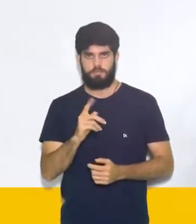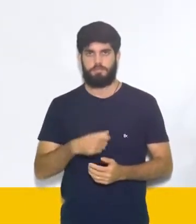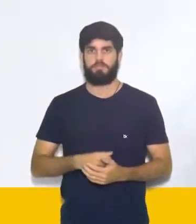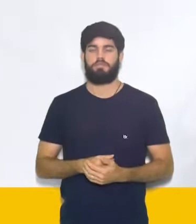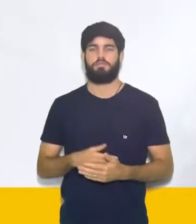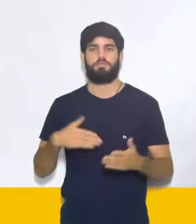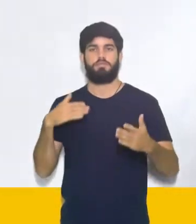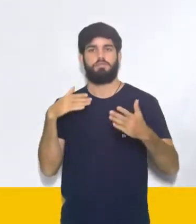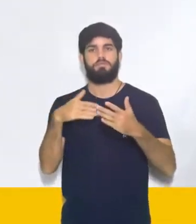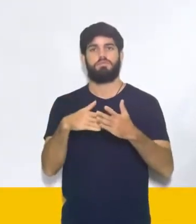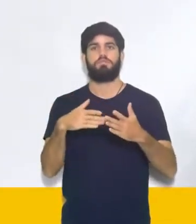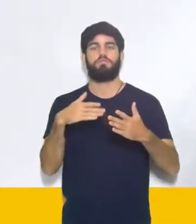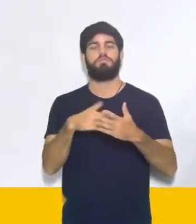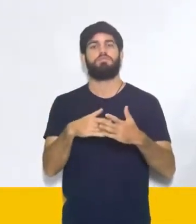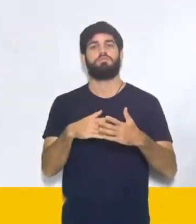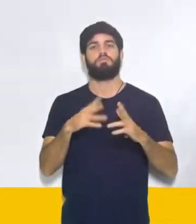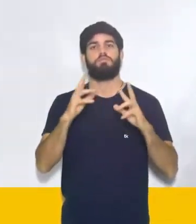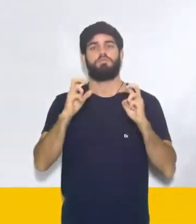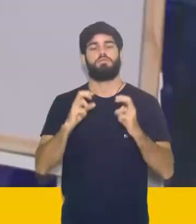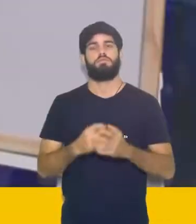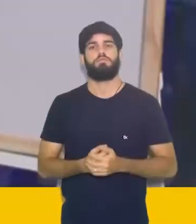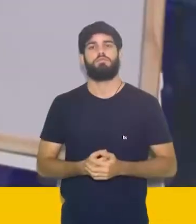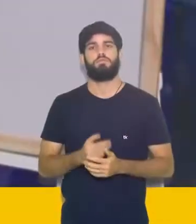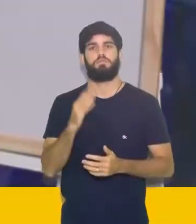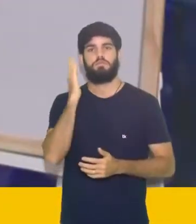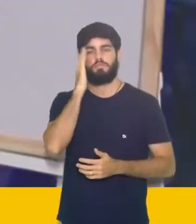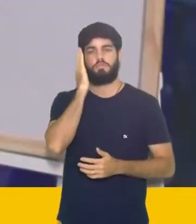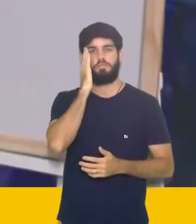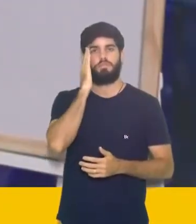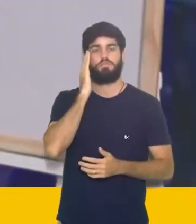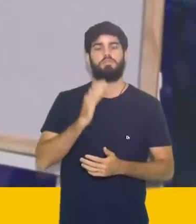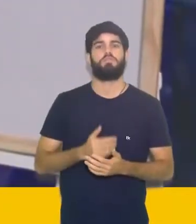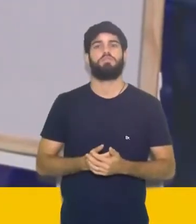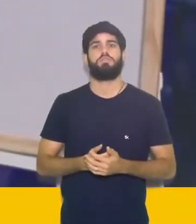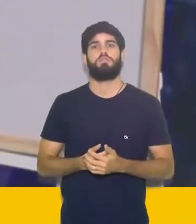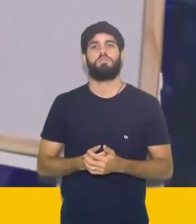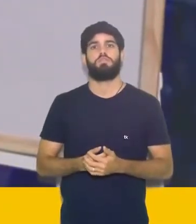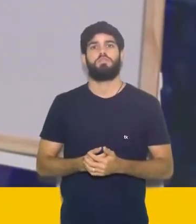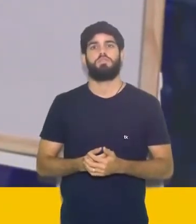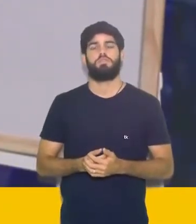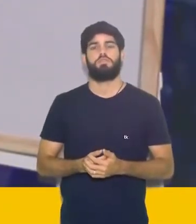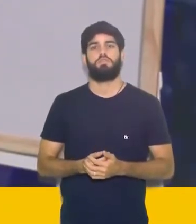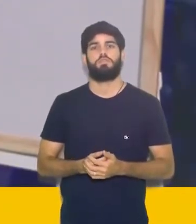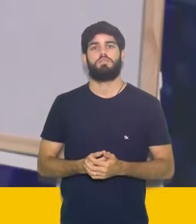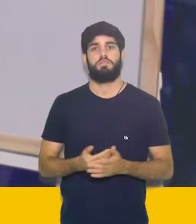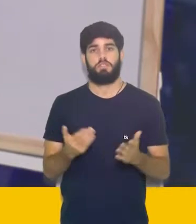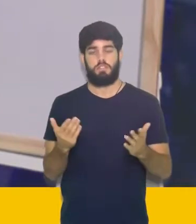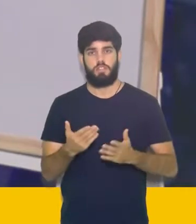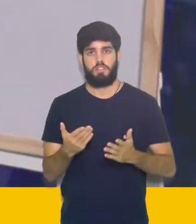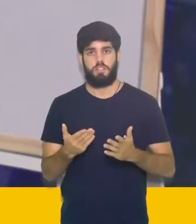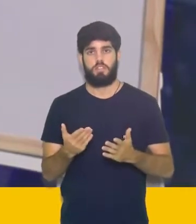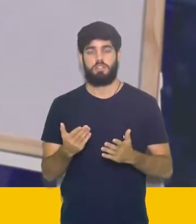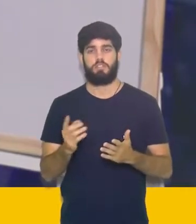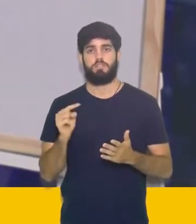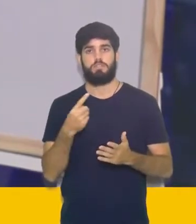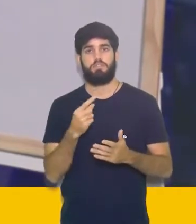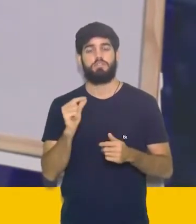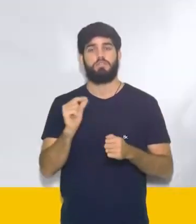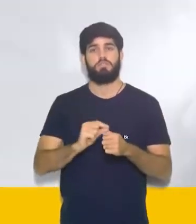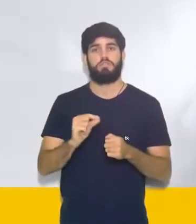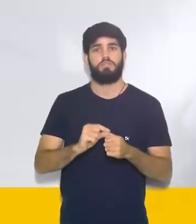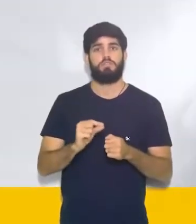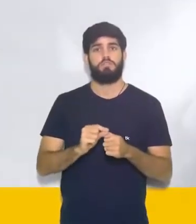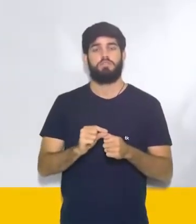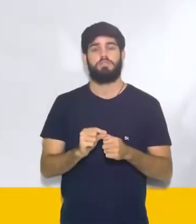certo? Delimitamos o tema, entendemos, compreendemos o gênero, delimitamos o tema e agora a gente fez